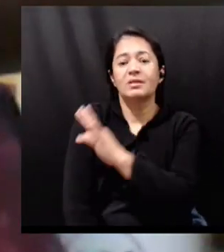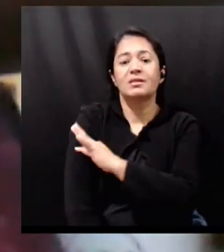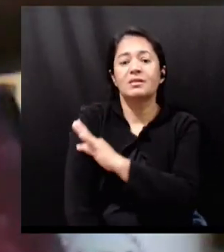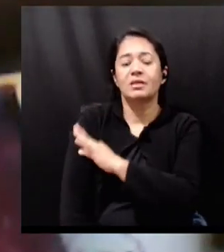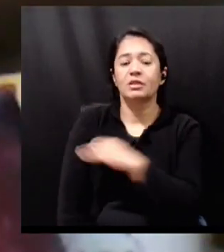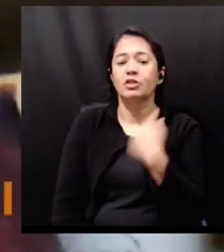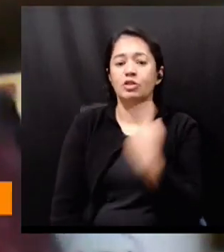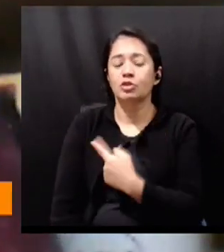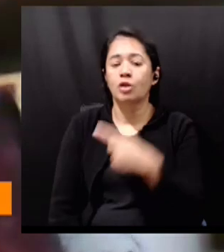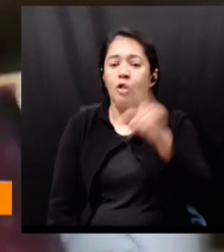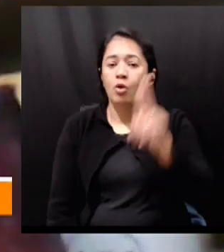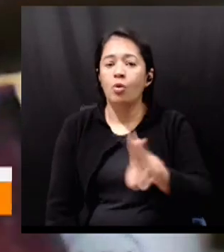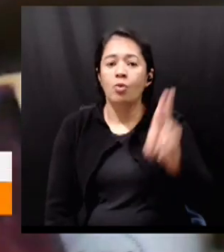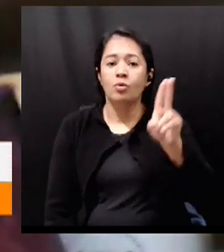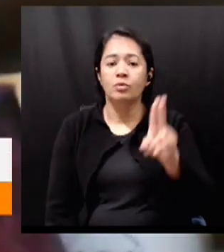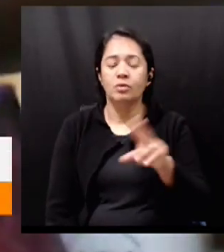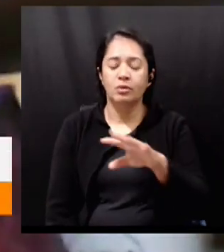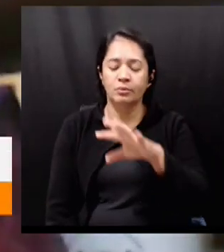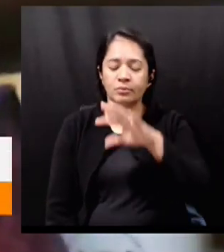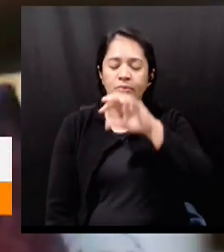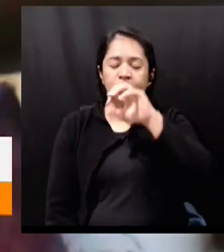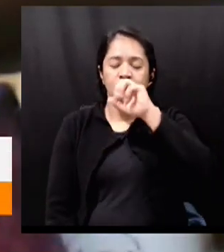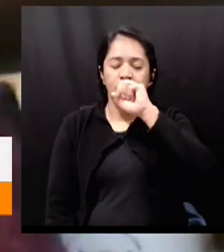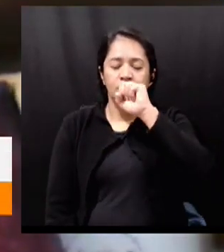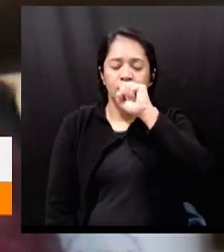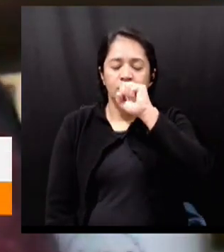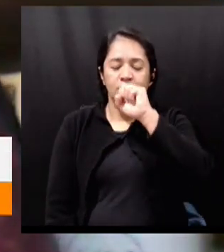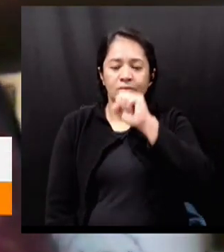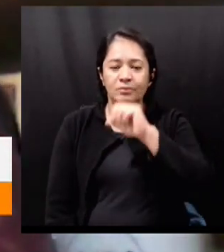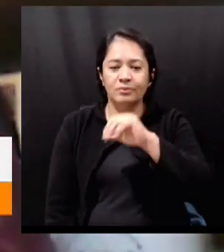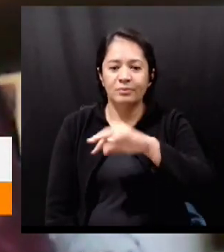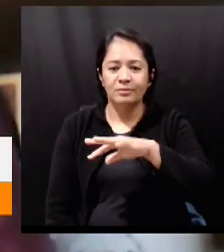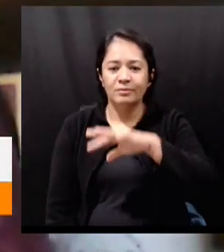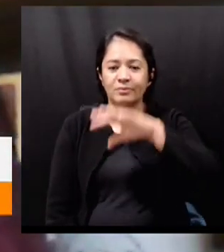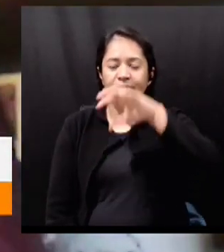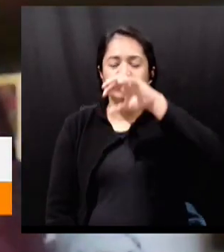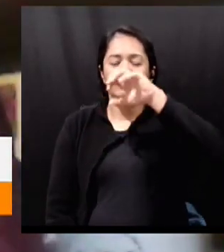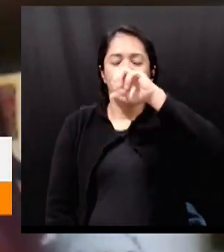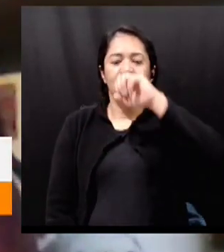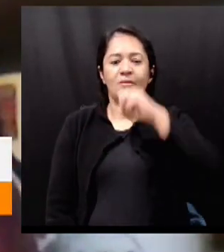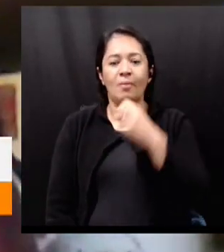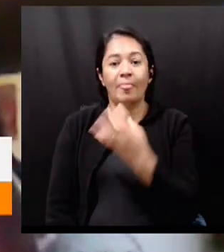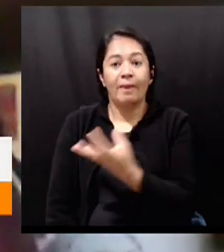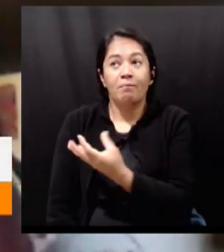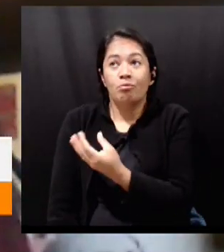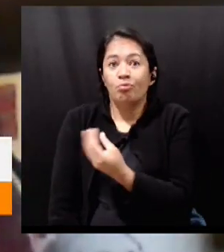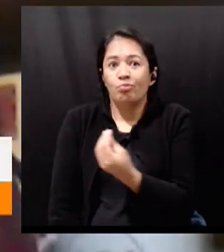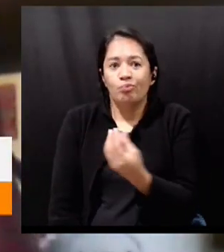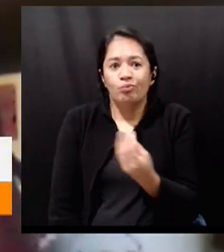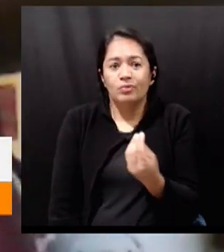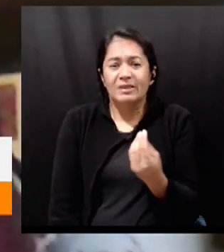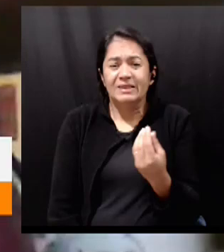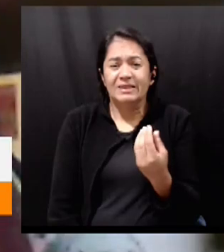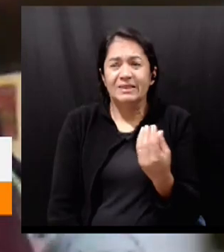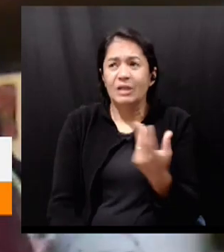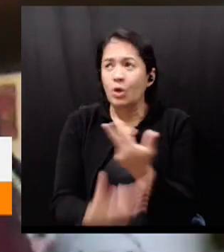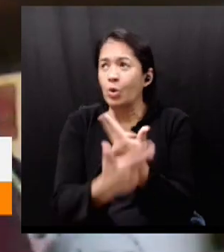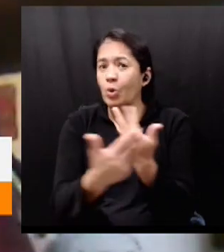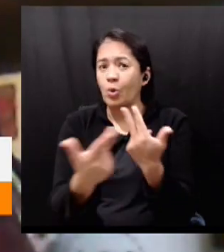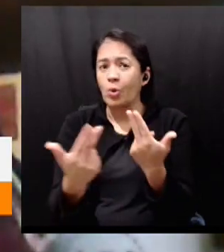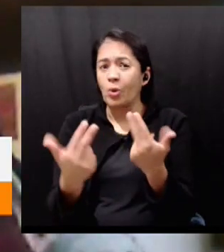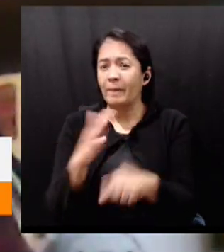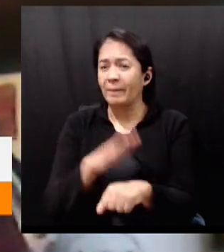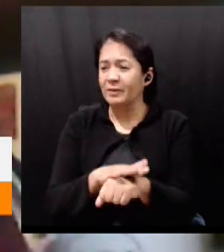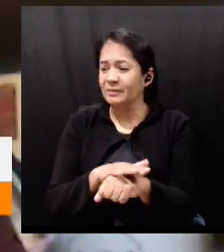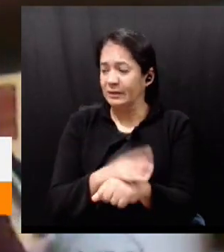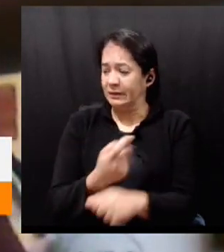De respiração. Tá muito cheia de coisa ali, né, quase explodindo,